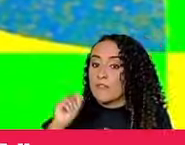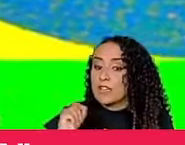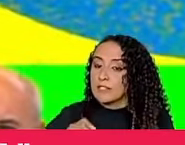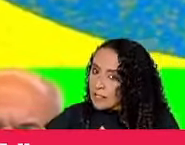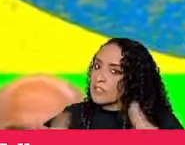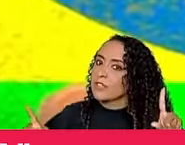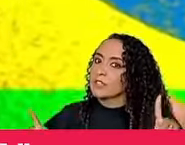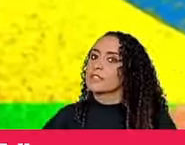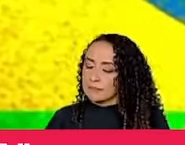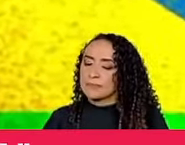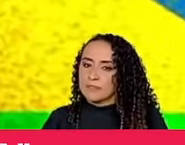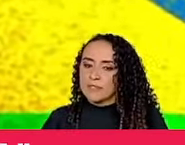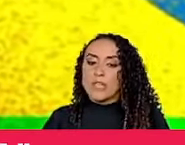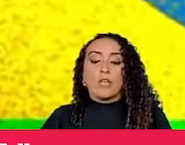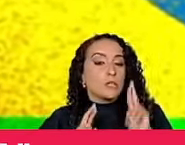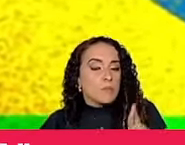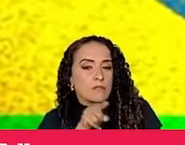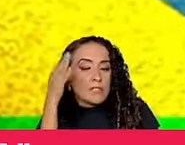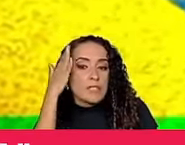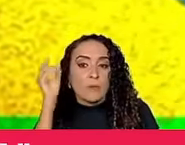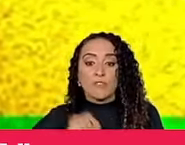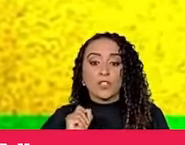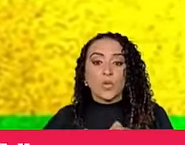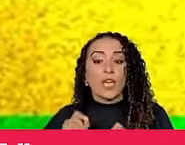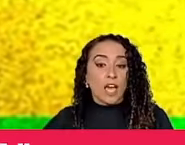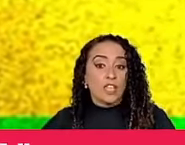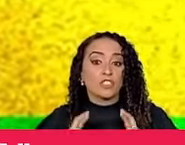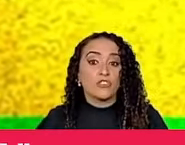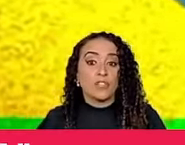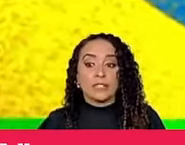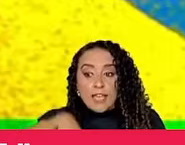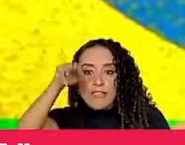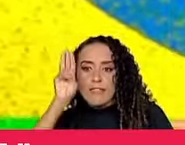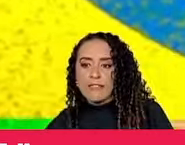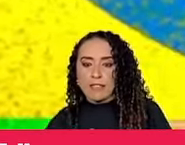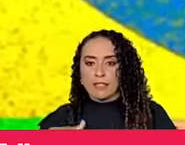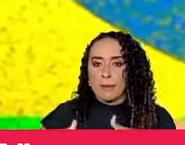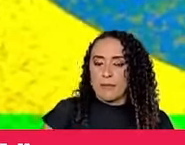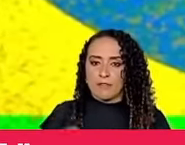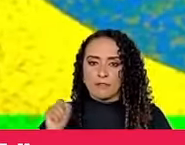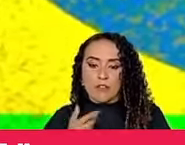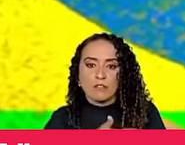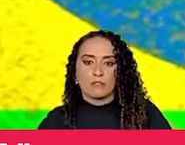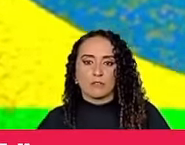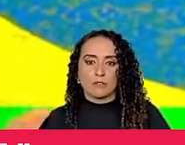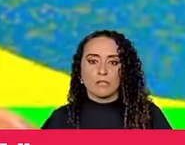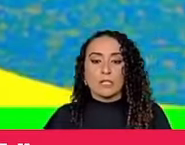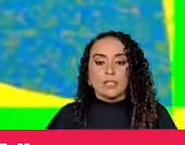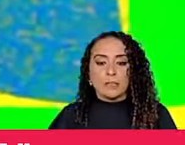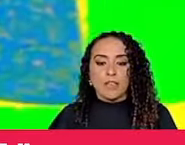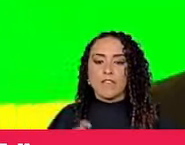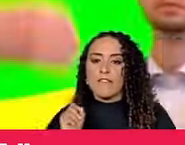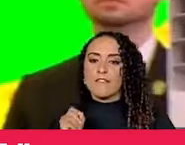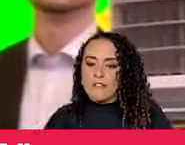essa diferença. Eu espero que vocês saibam fazer essa diferença em quem trabalha, em quem faz as coisas e quem fala